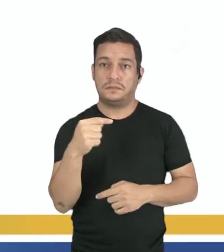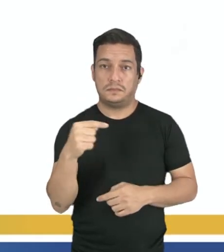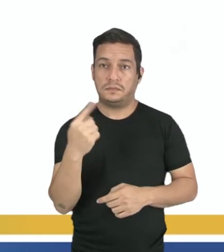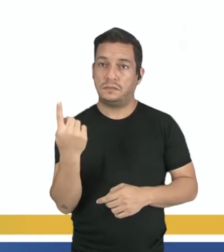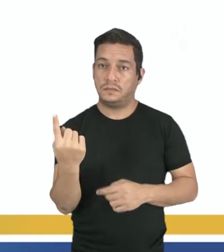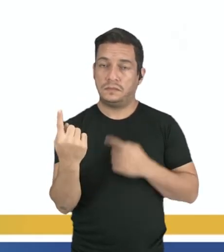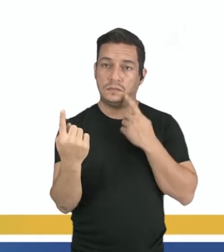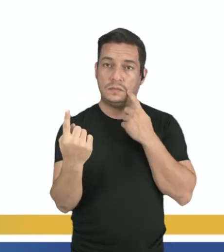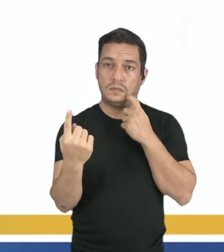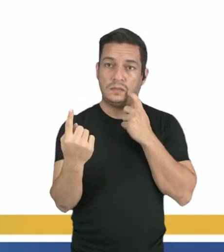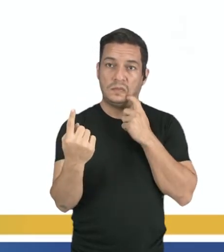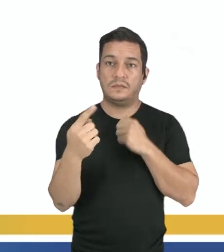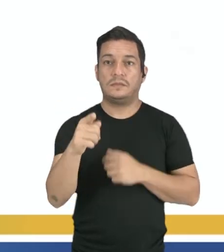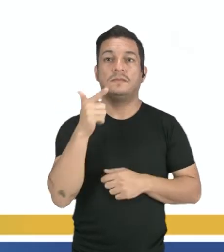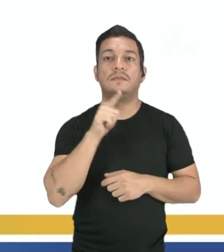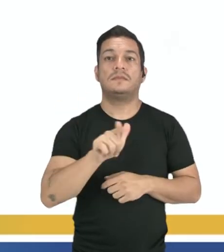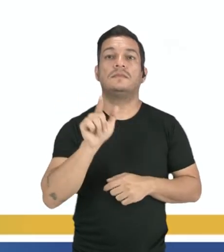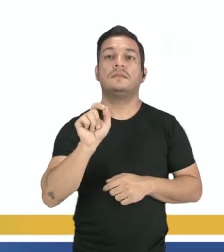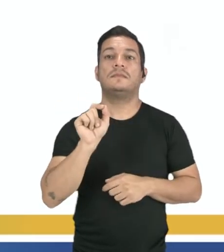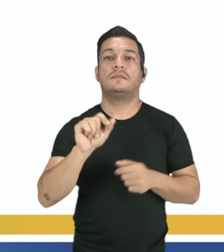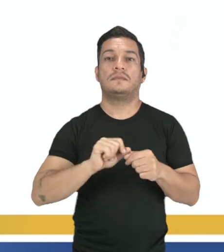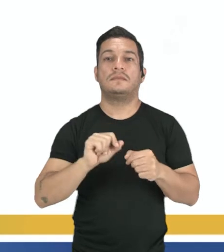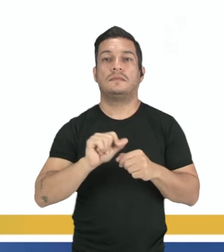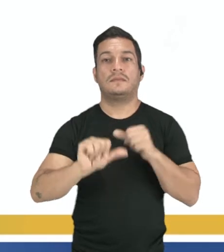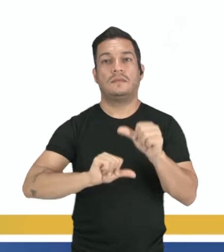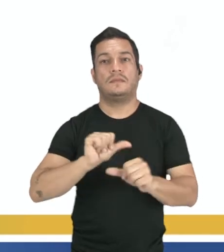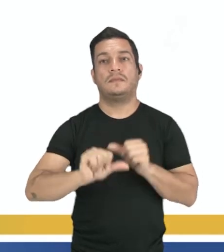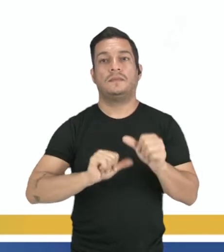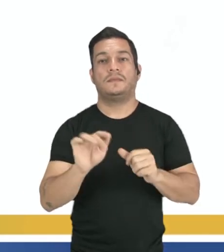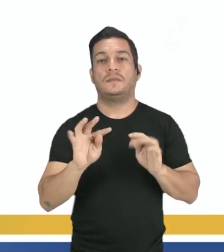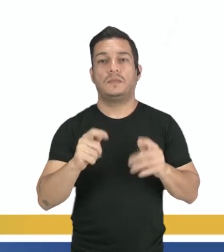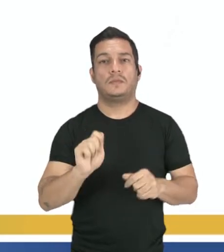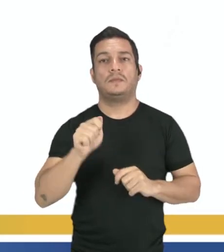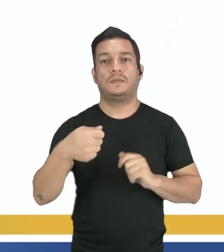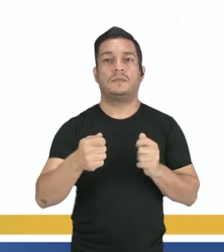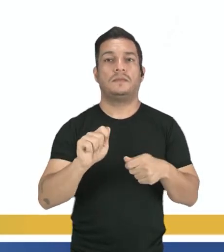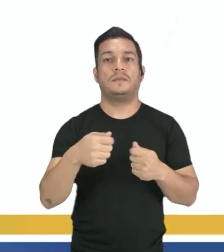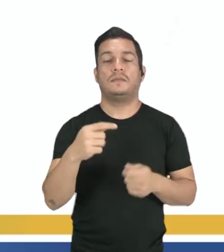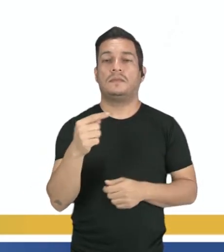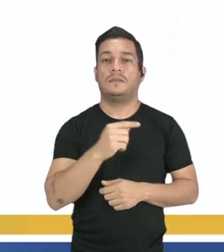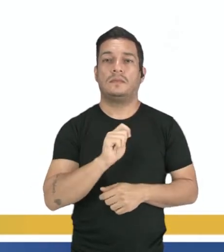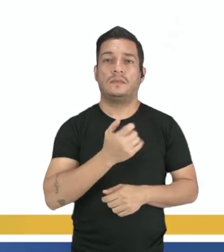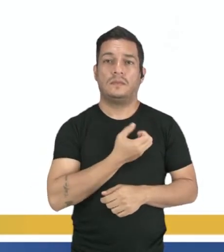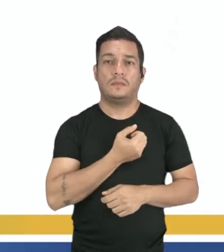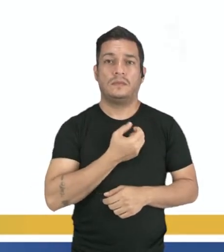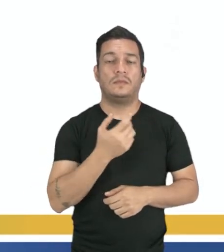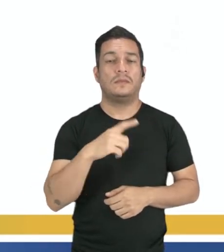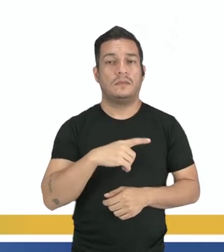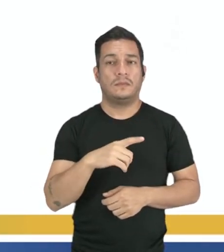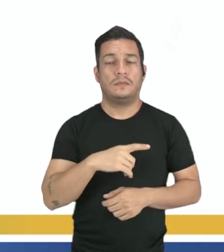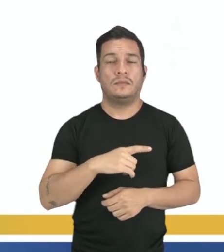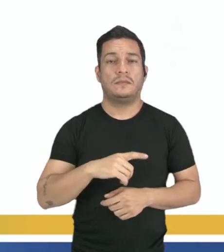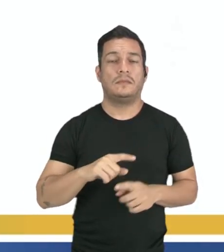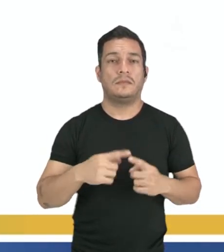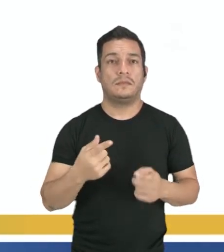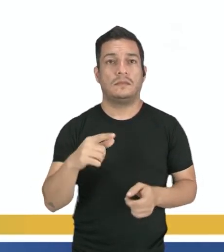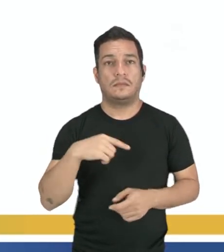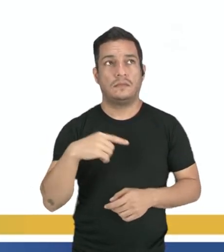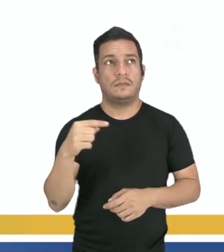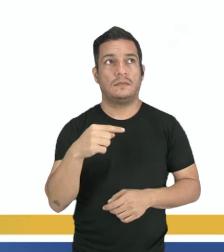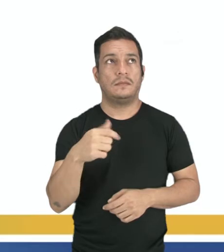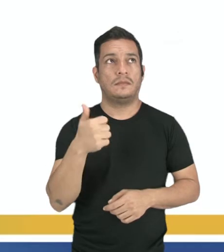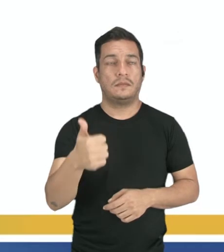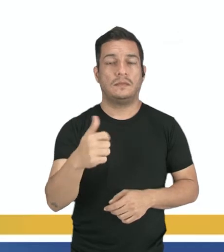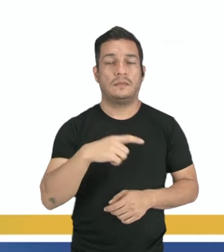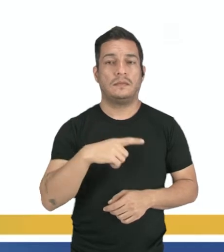menos 1, você consegue fazer aí uma troca de todos os sinais dos números envolvidos, né? Já que o menos 1 ele faz